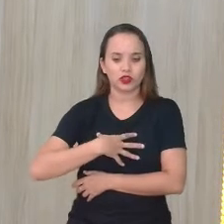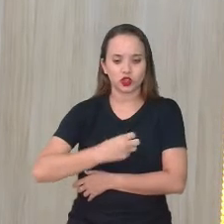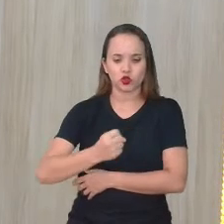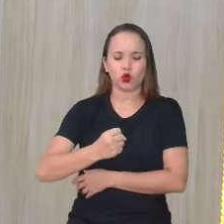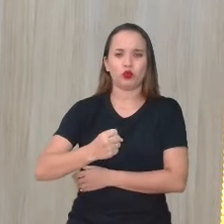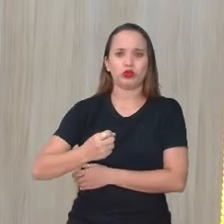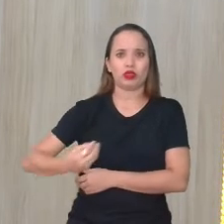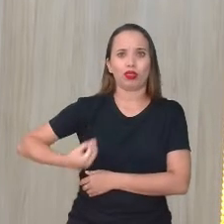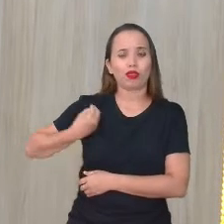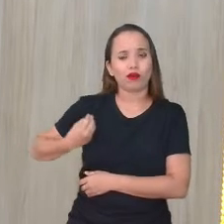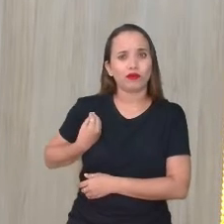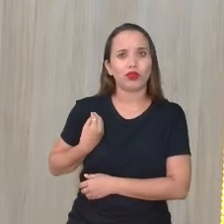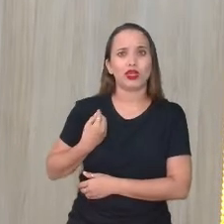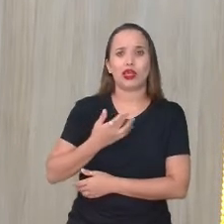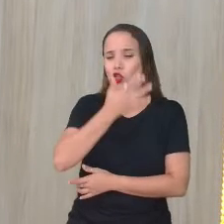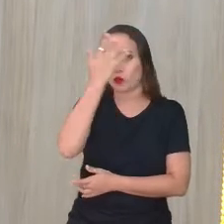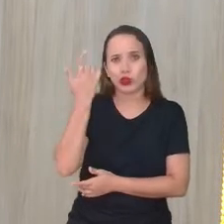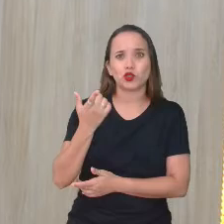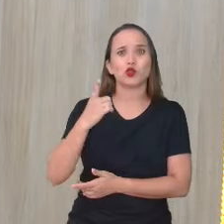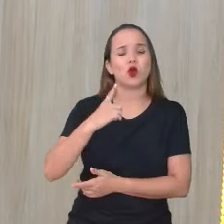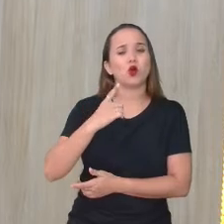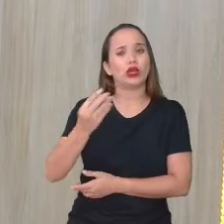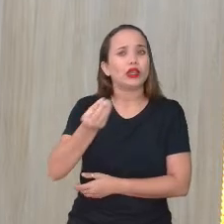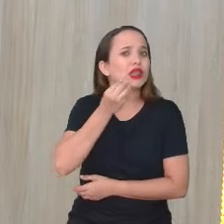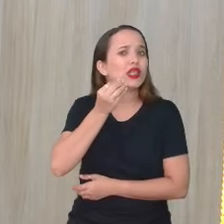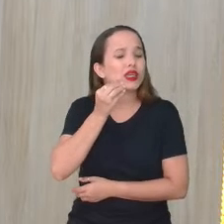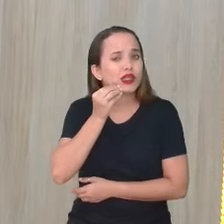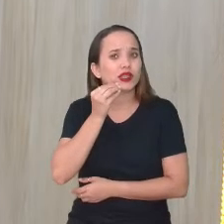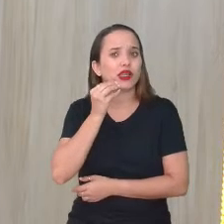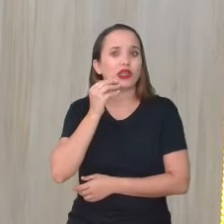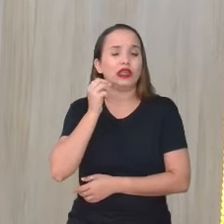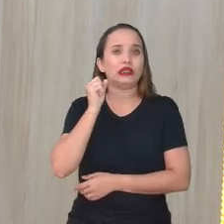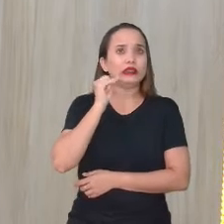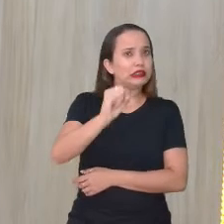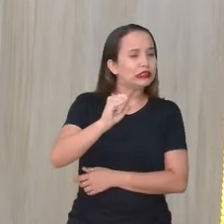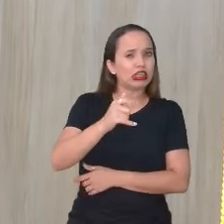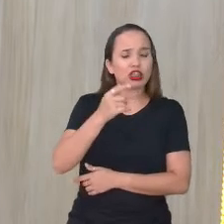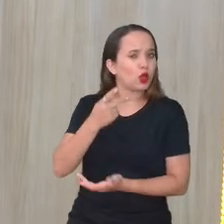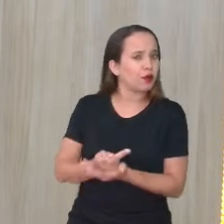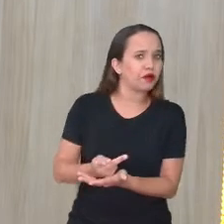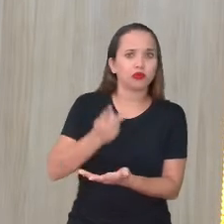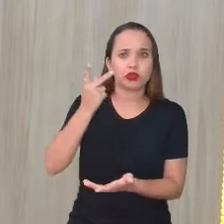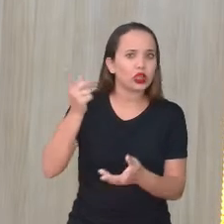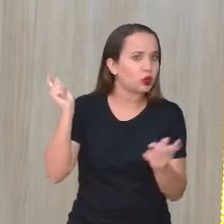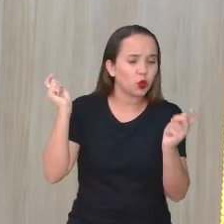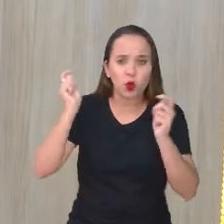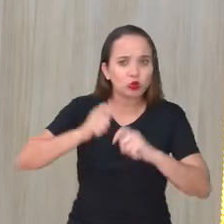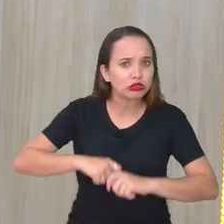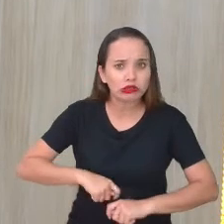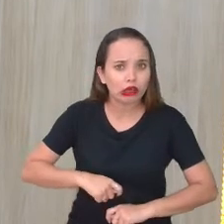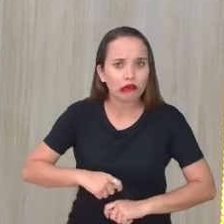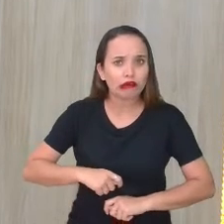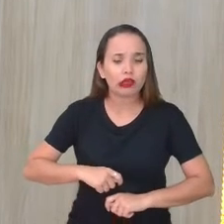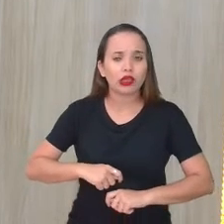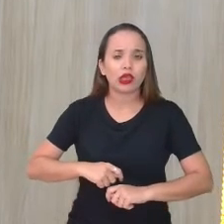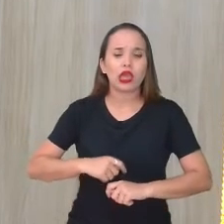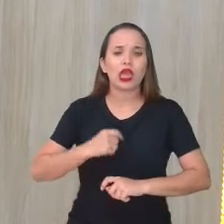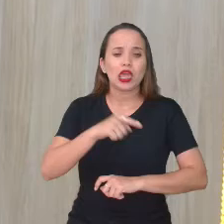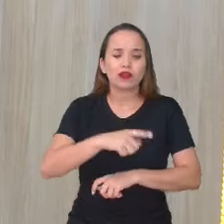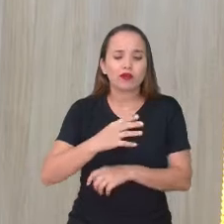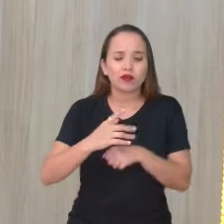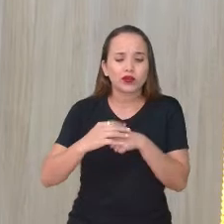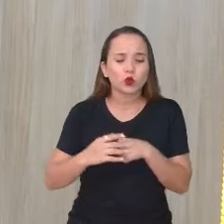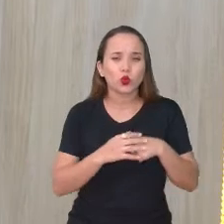vida. E quando isso não ocorre, esses homens estão tão adoecidos que vão levando a